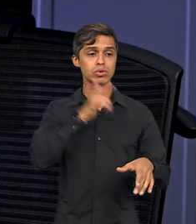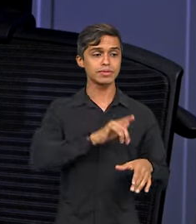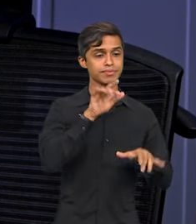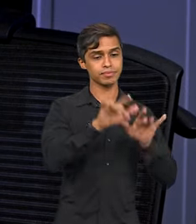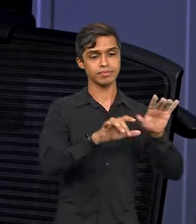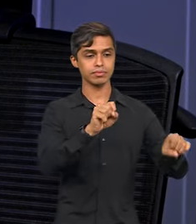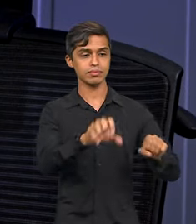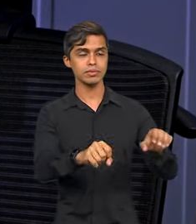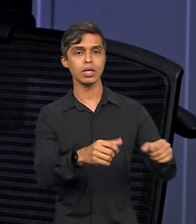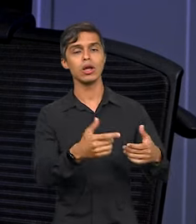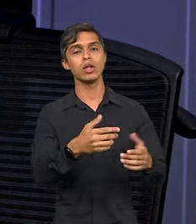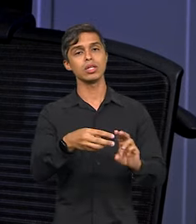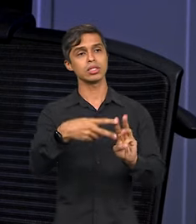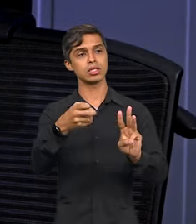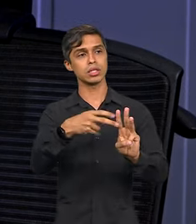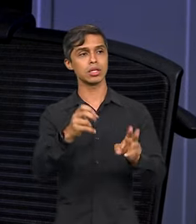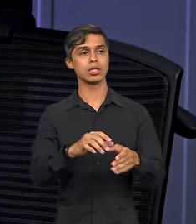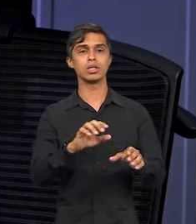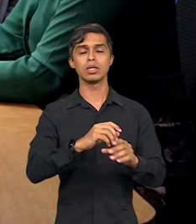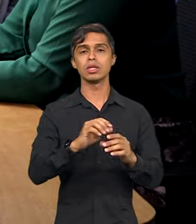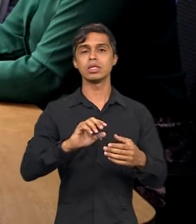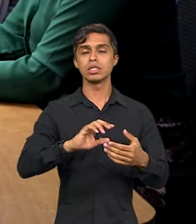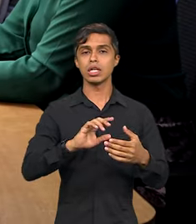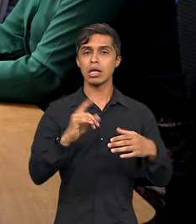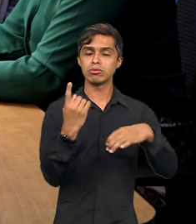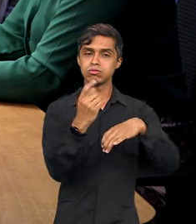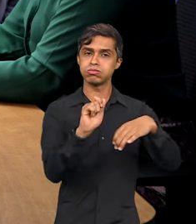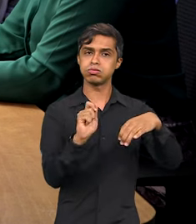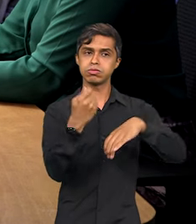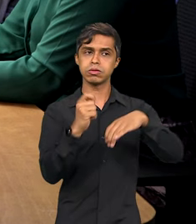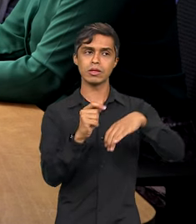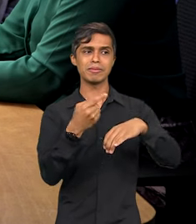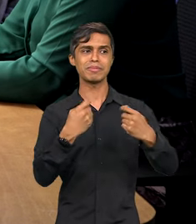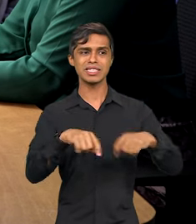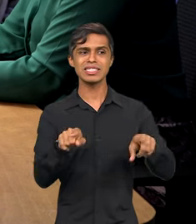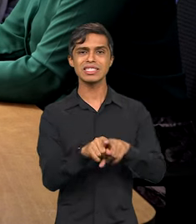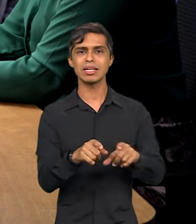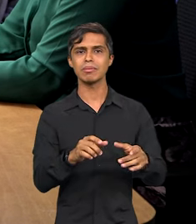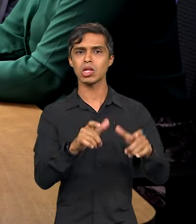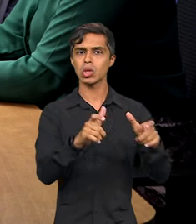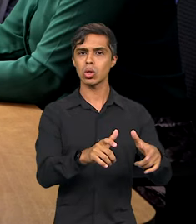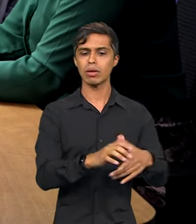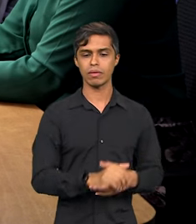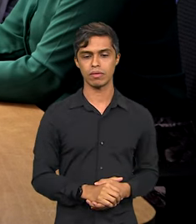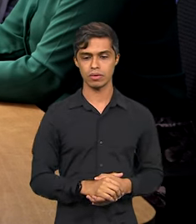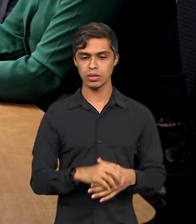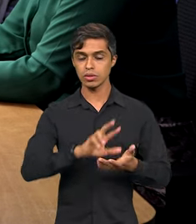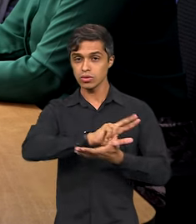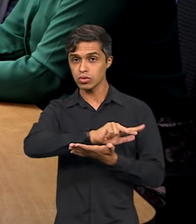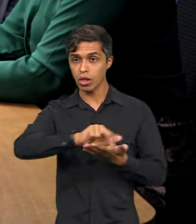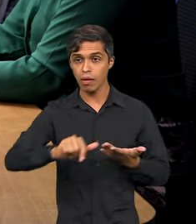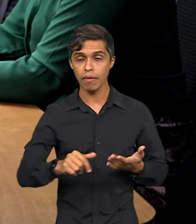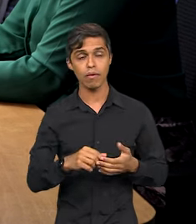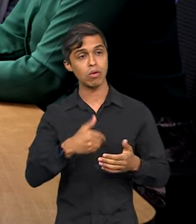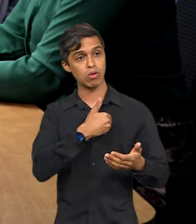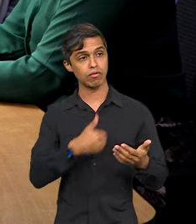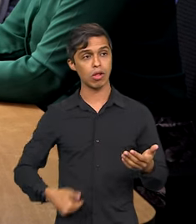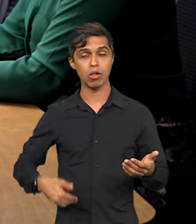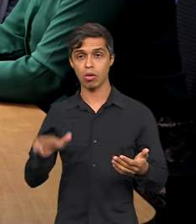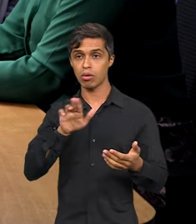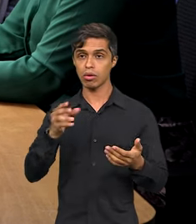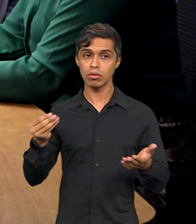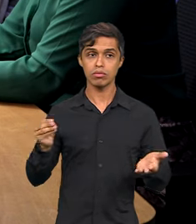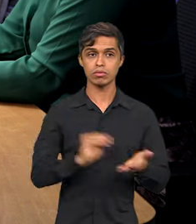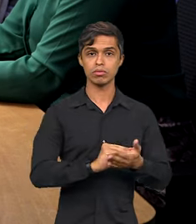territórios dos povos indígenas e Comunidades Quilombolas enfim toda a estratégia multidisciplina intersetorial que o governo Lula